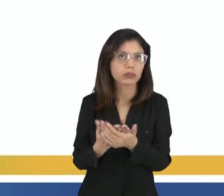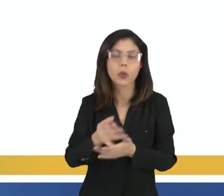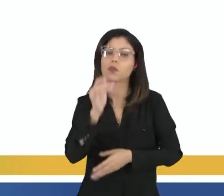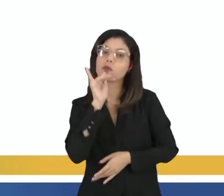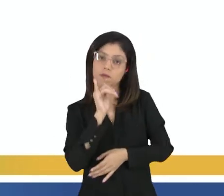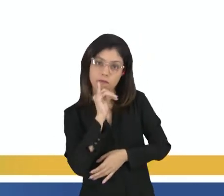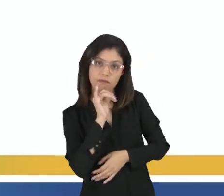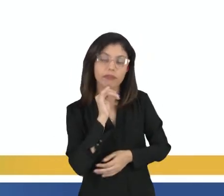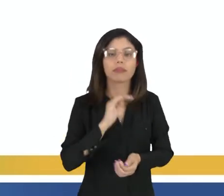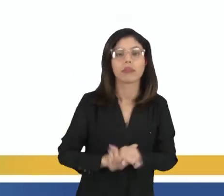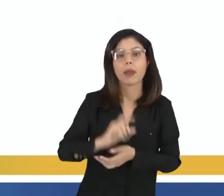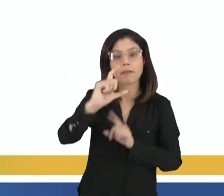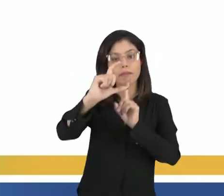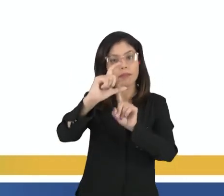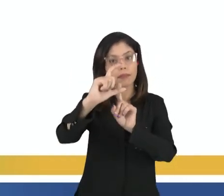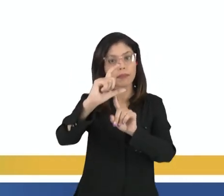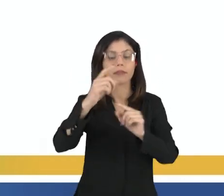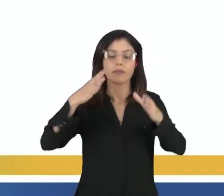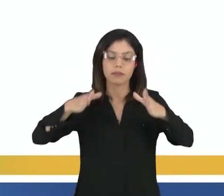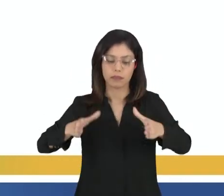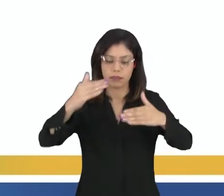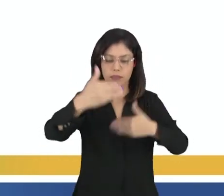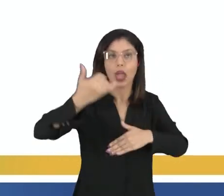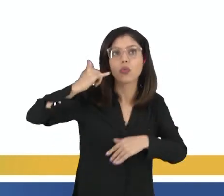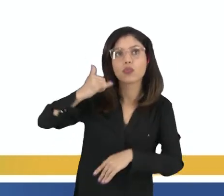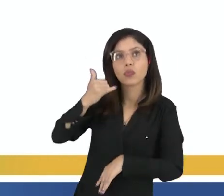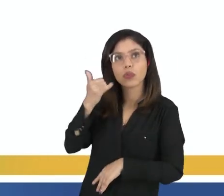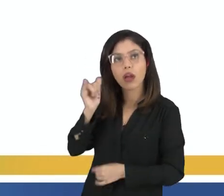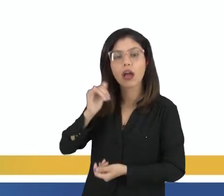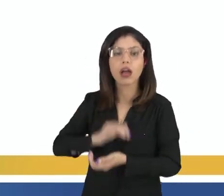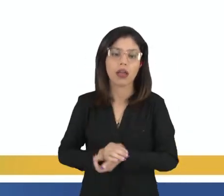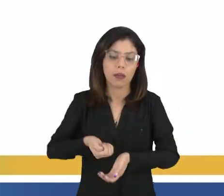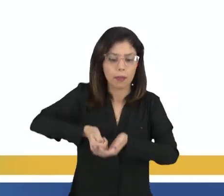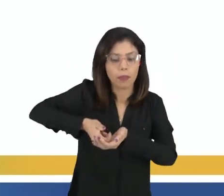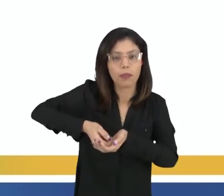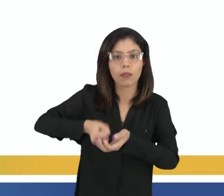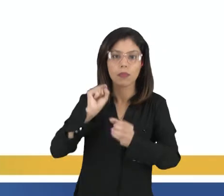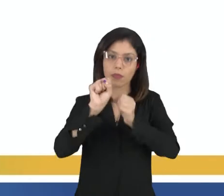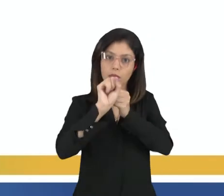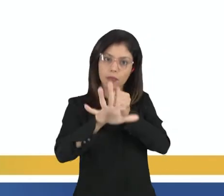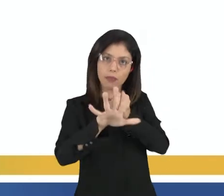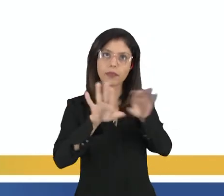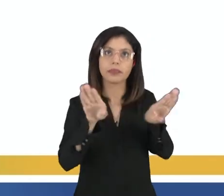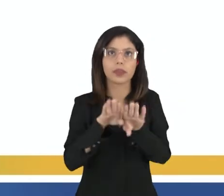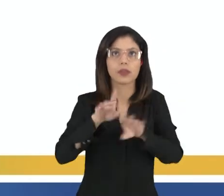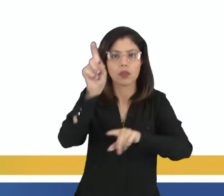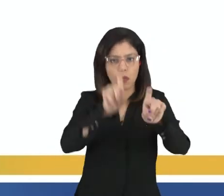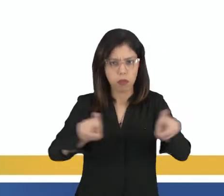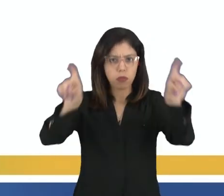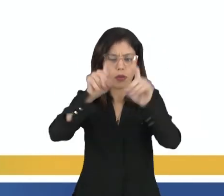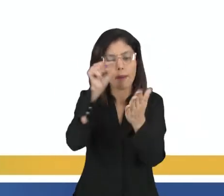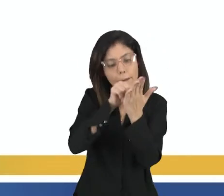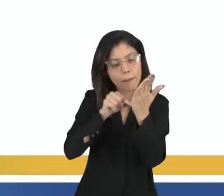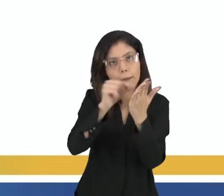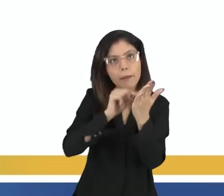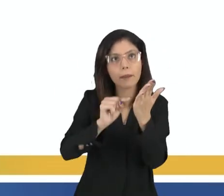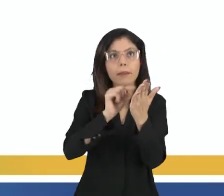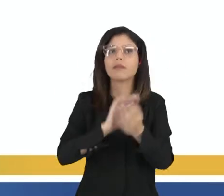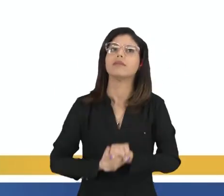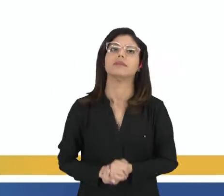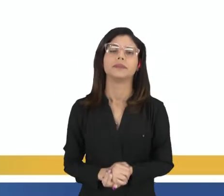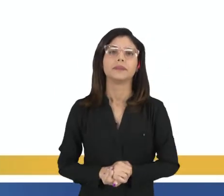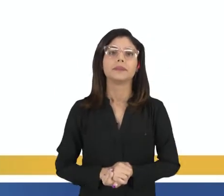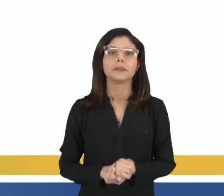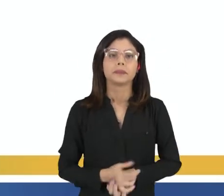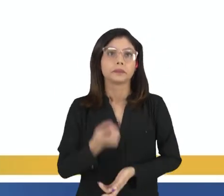as pilhas, as baterias, os celulares, as lanternas, computadores e calculadoras.